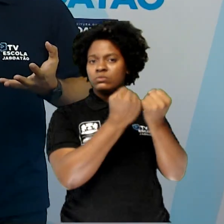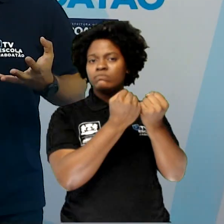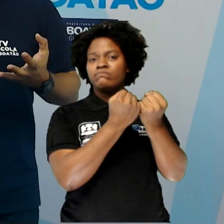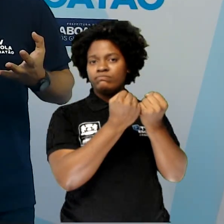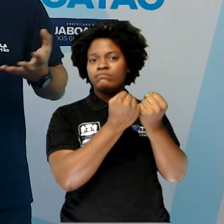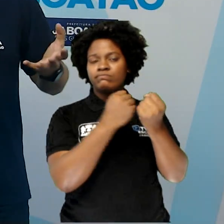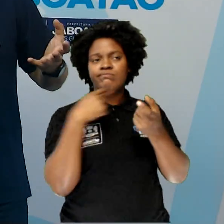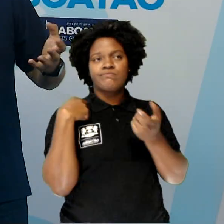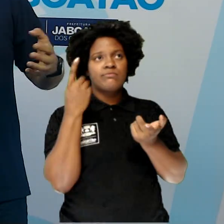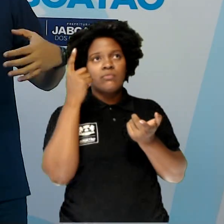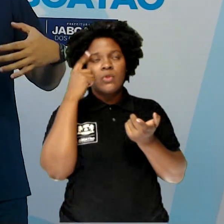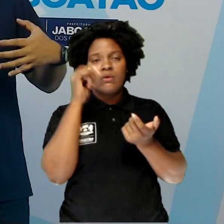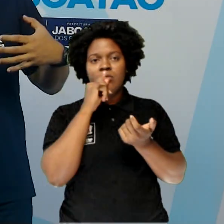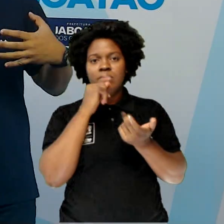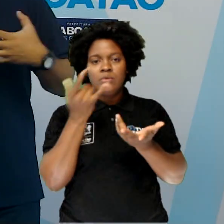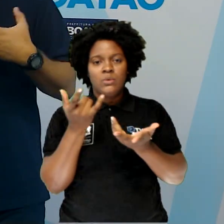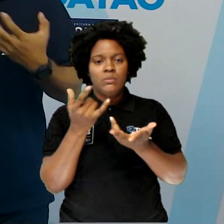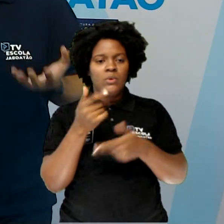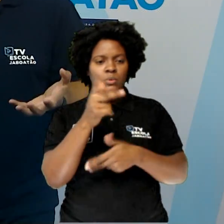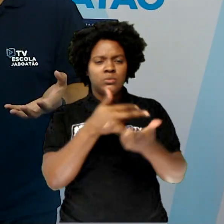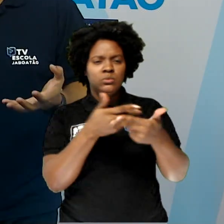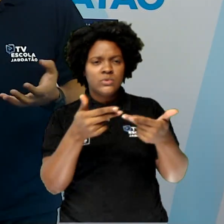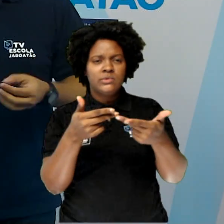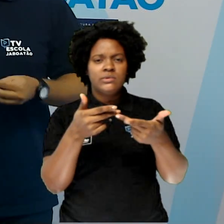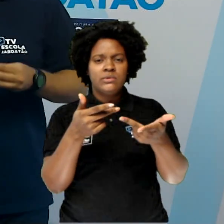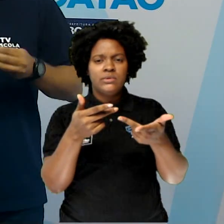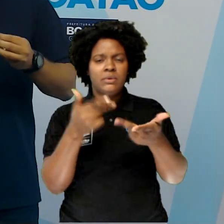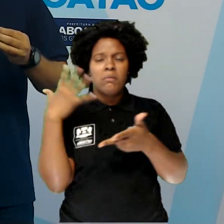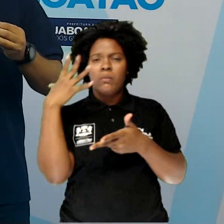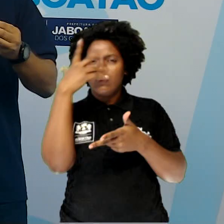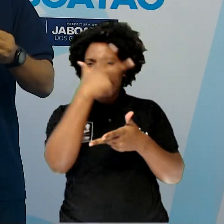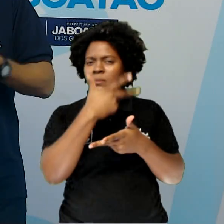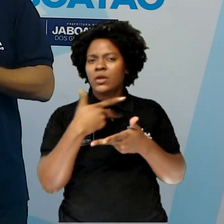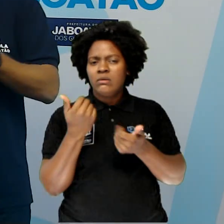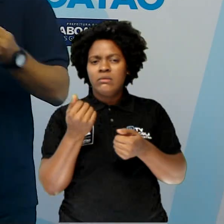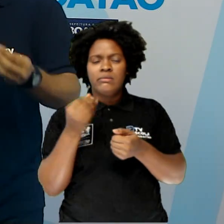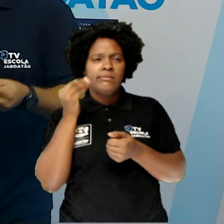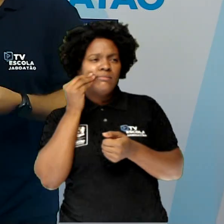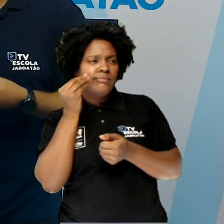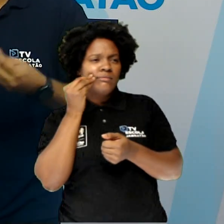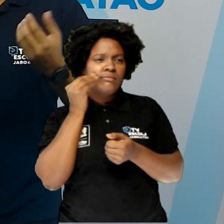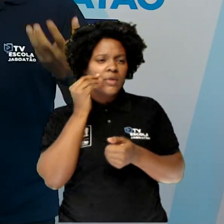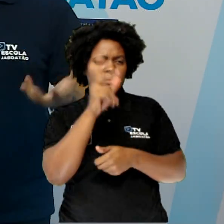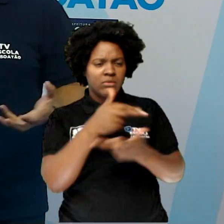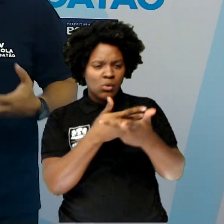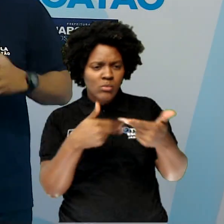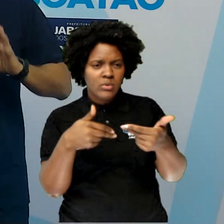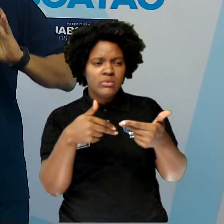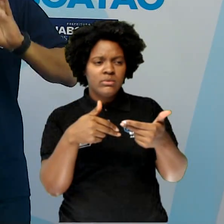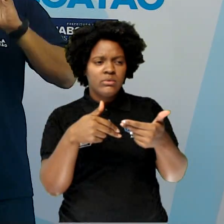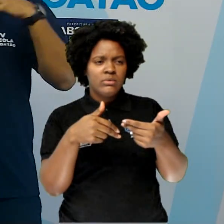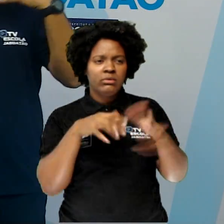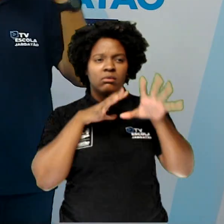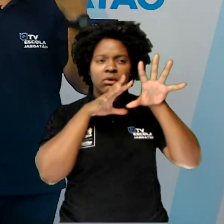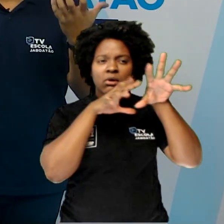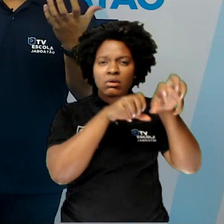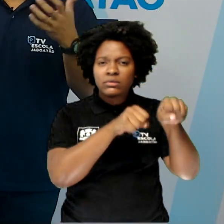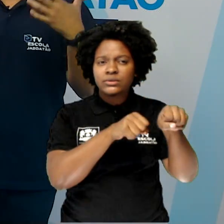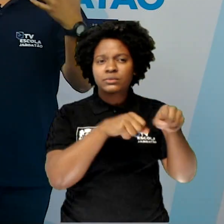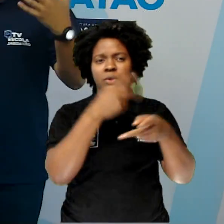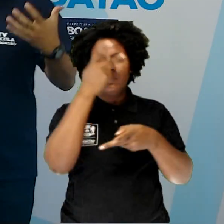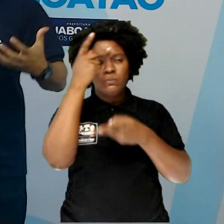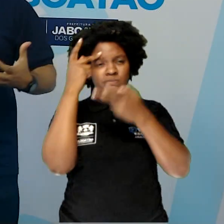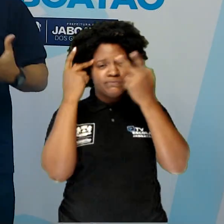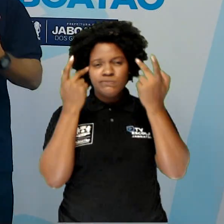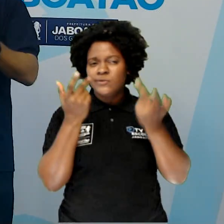gente, por exemplo, algumas marcas de cosméticos, elas acabam testando seus produtos em animais e aí há muita gente que